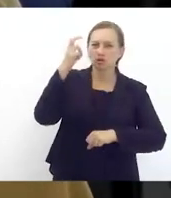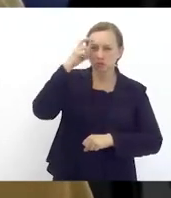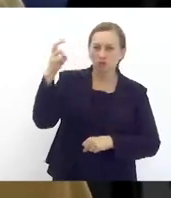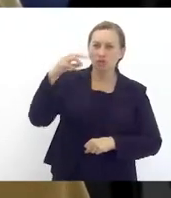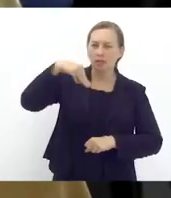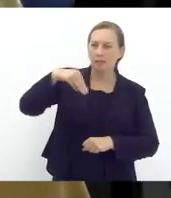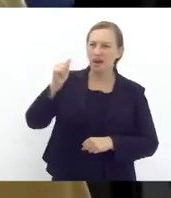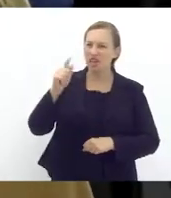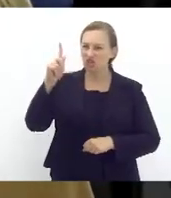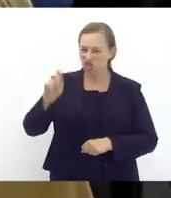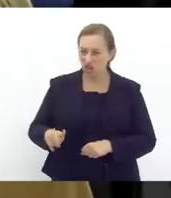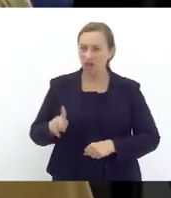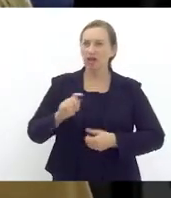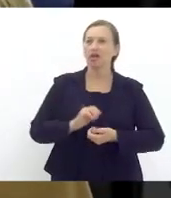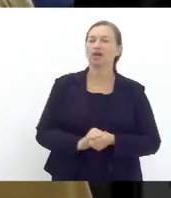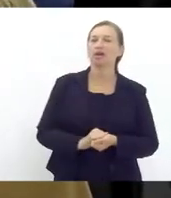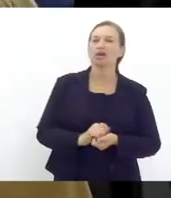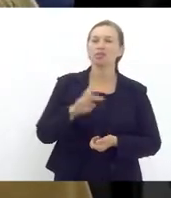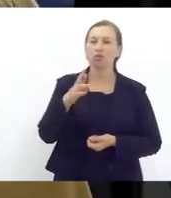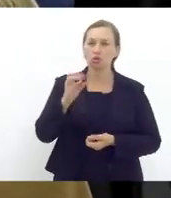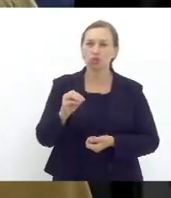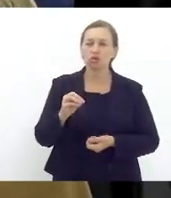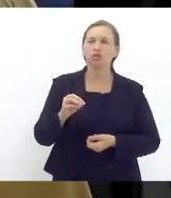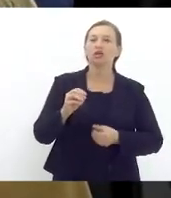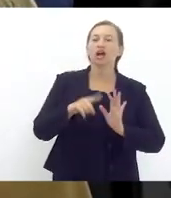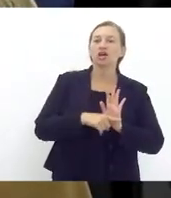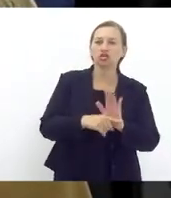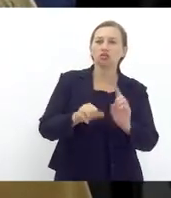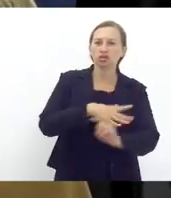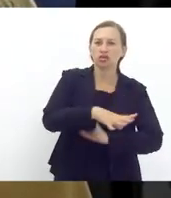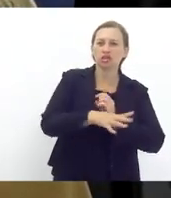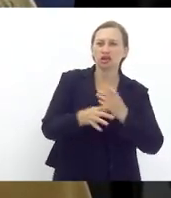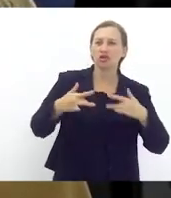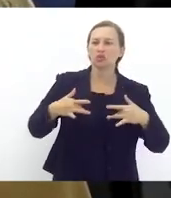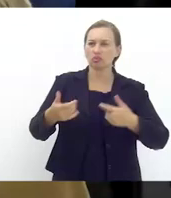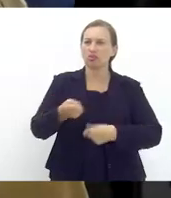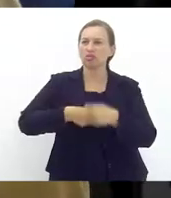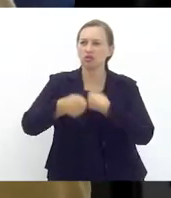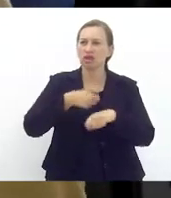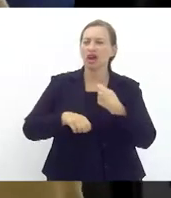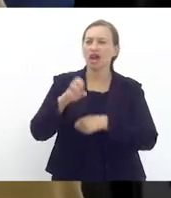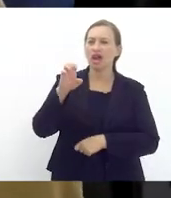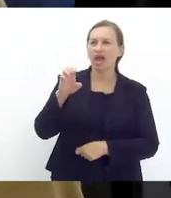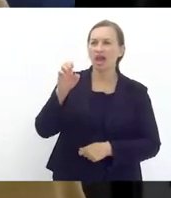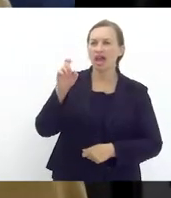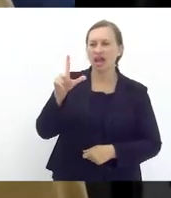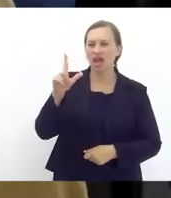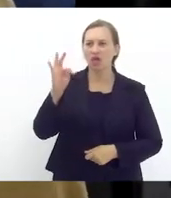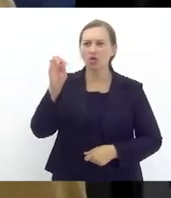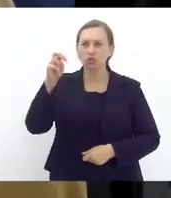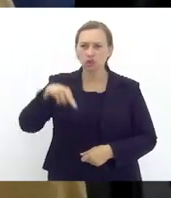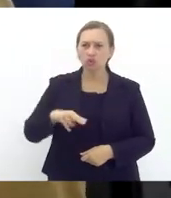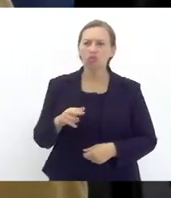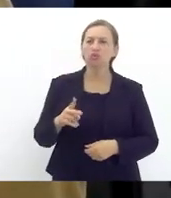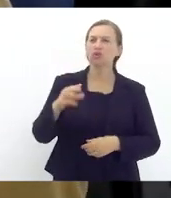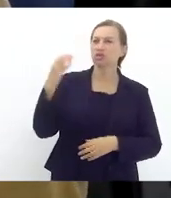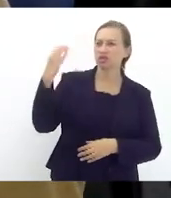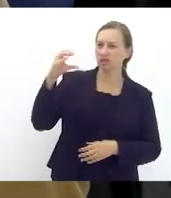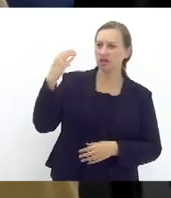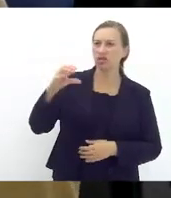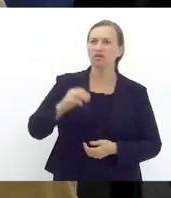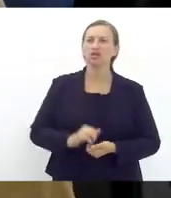Lourenço o secretário de assistência social economia solidária Elton Teixeira de Niterói